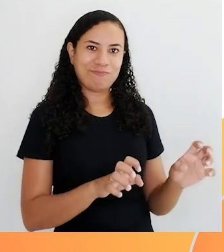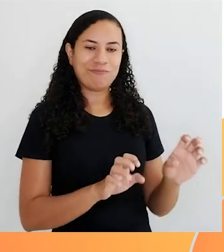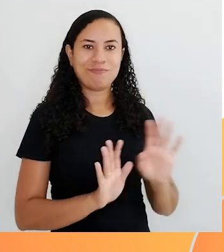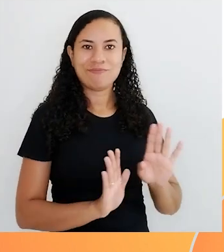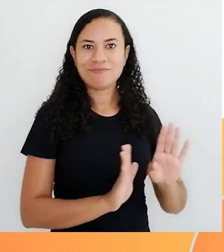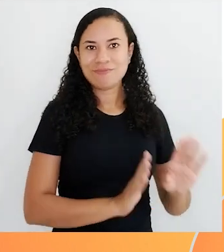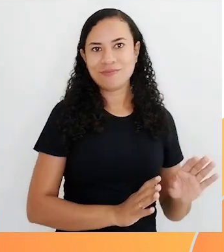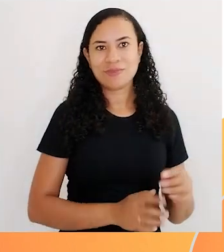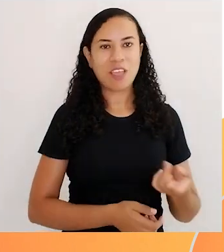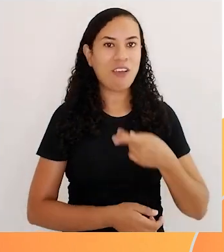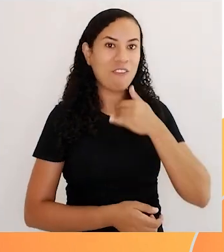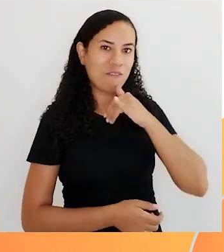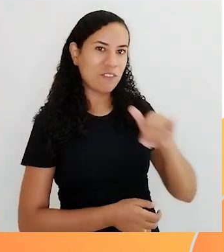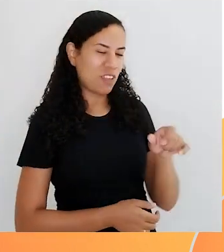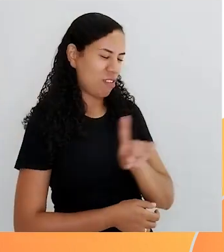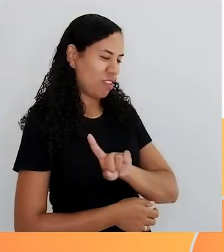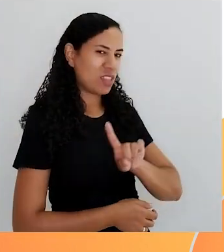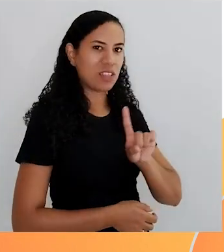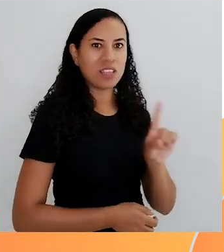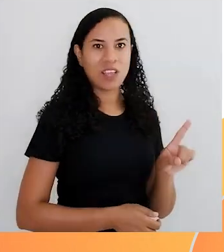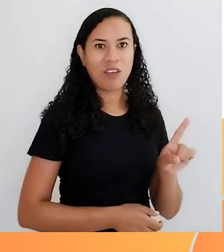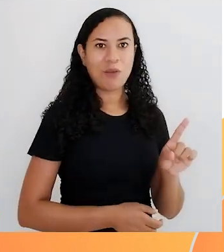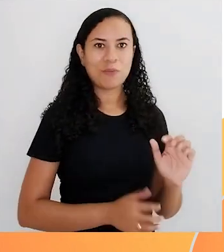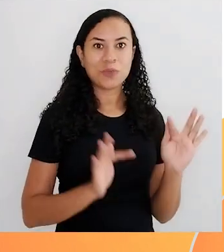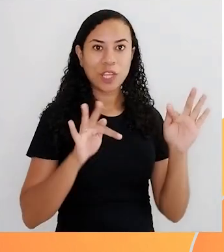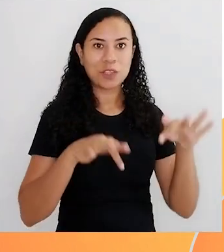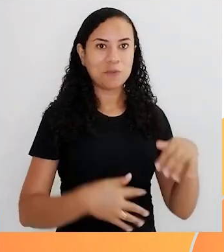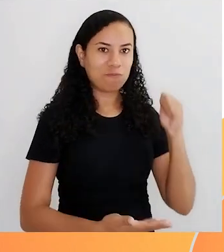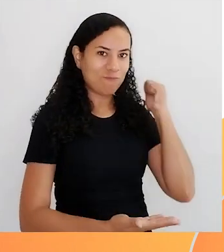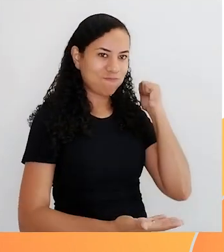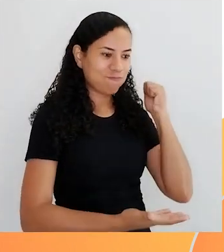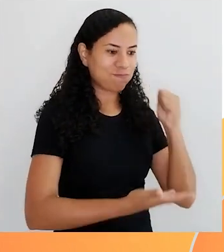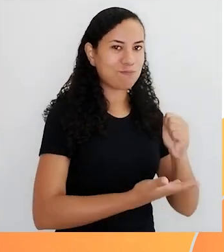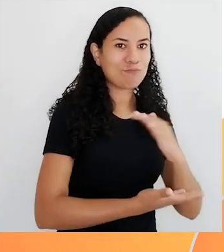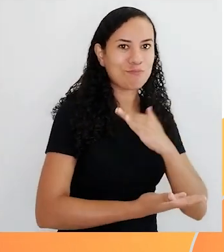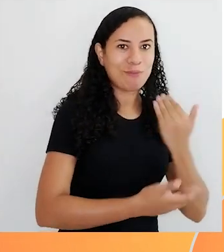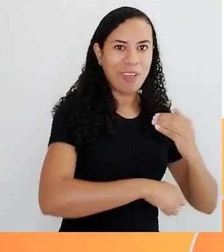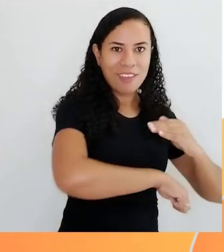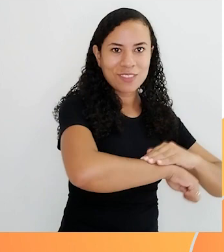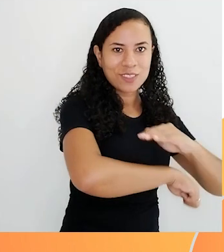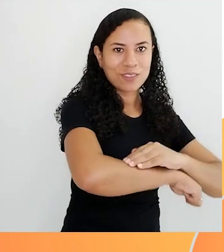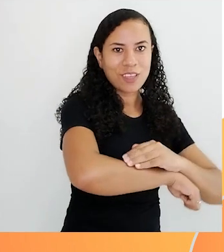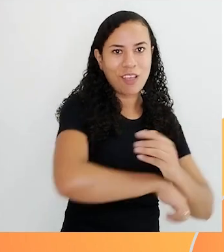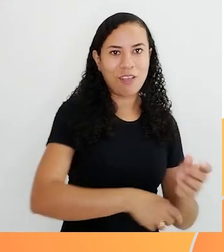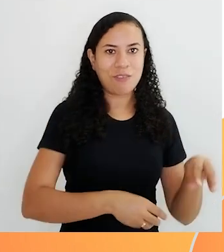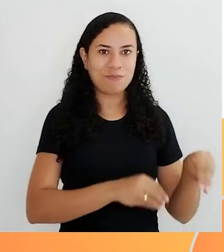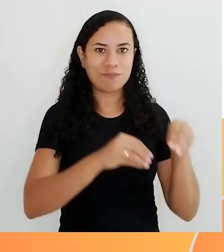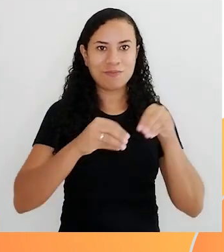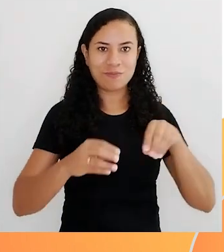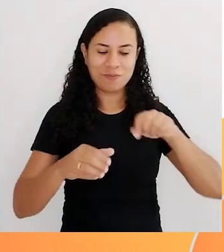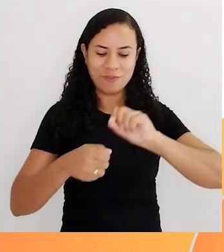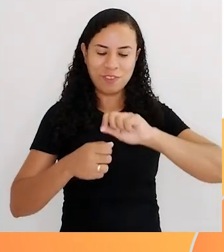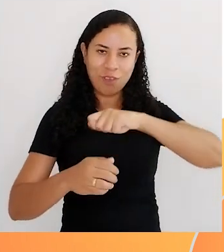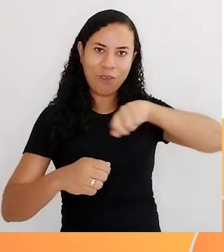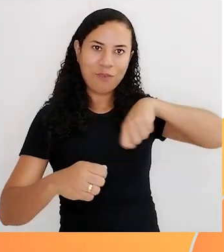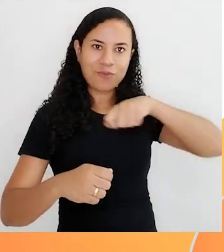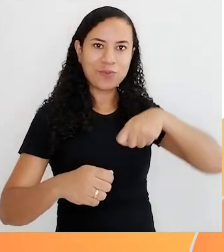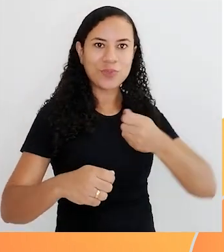diz um não e ao final ela mata a rã e faz da rã uma